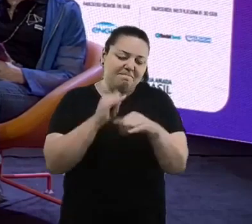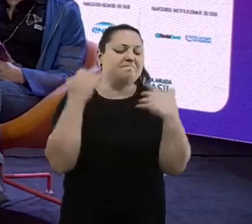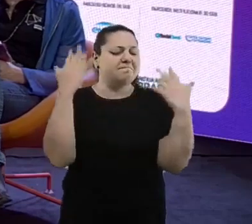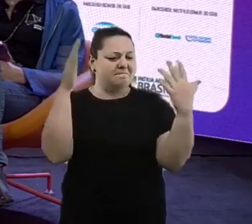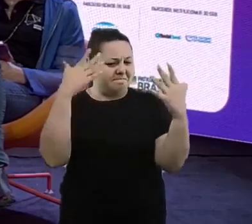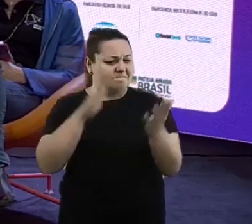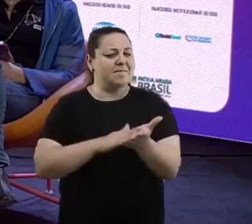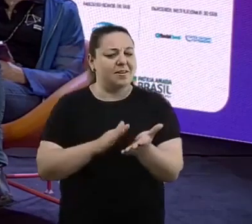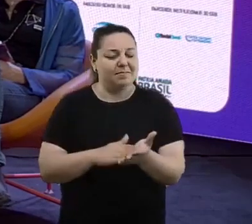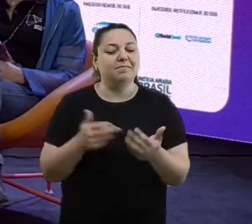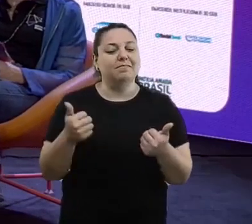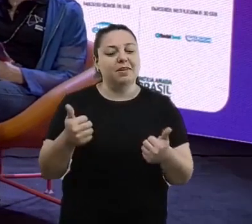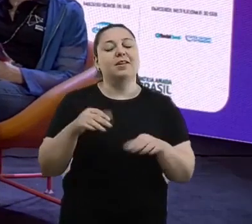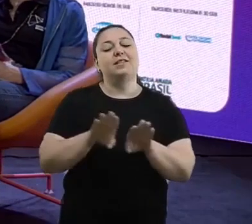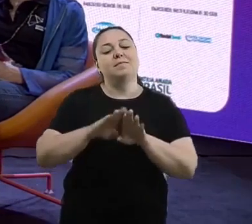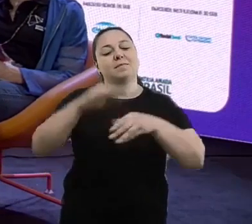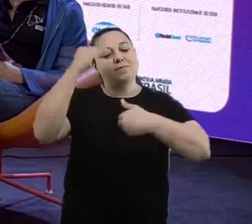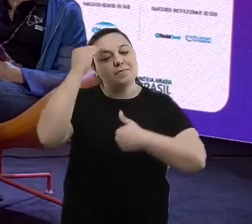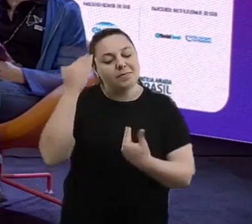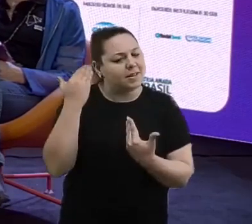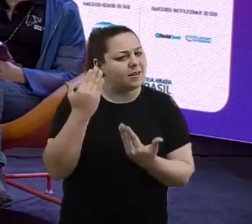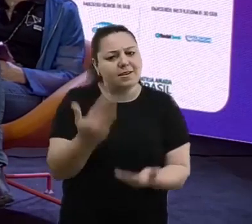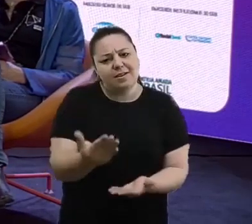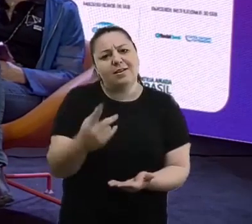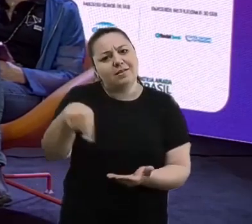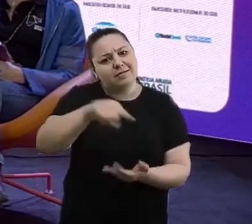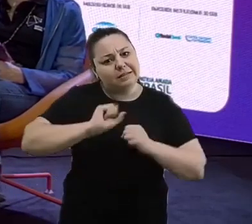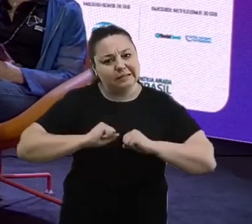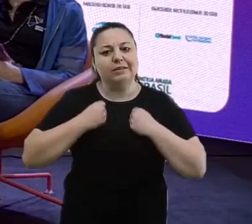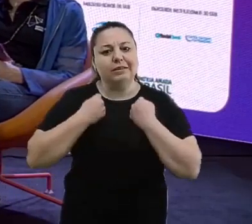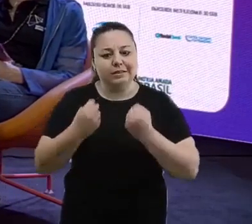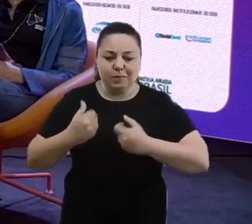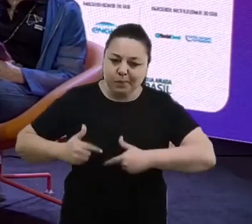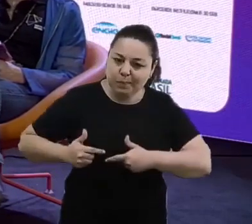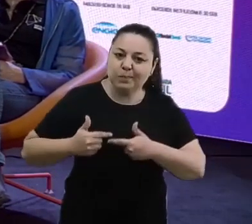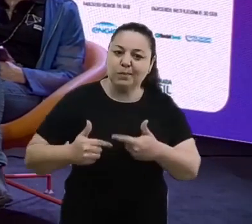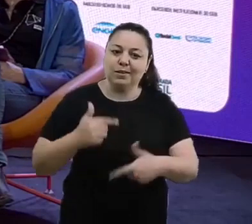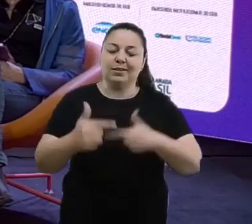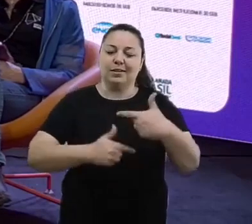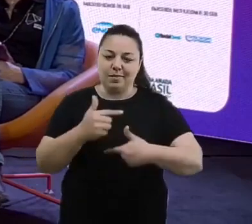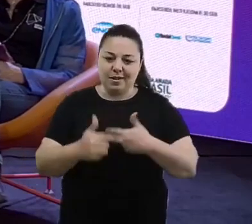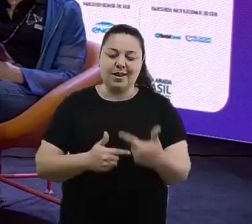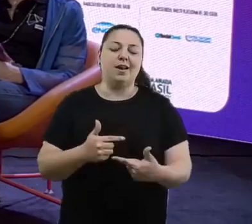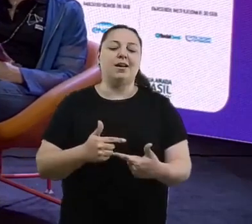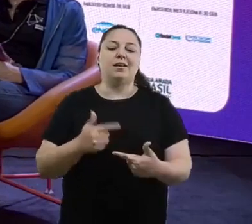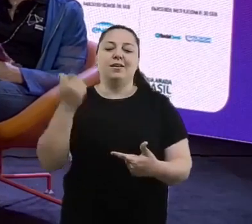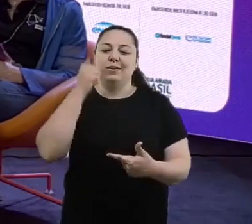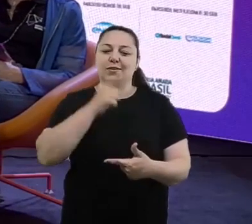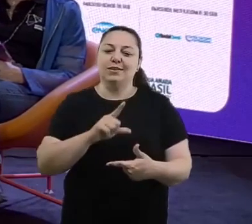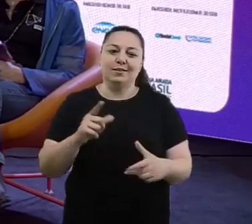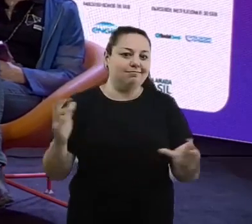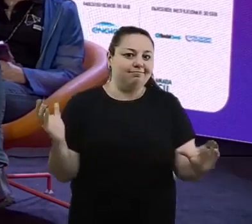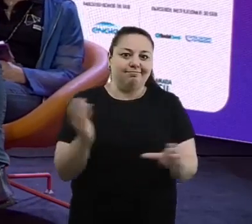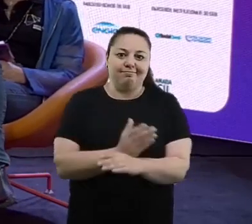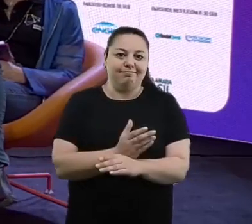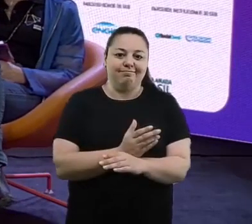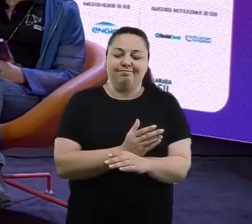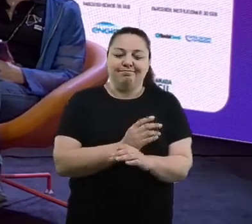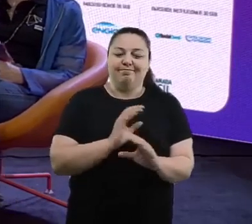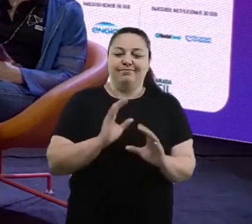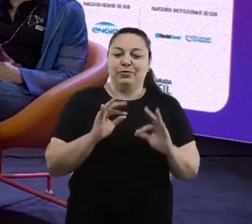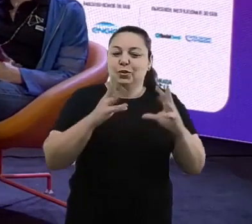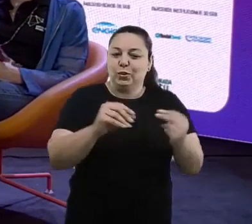tanta dedicação e ter todos esses painéis funcionando em tempo recorde, no meio de tanta coisa que está acontecendo na pandemia,